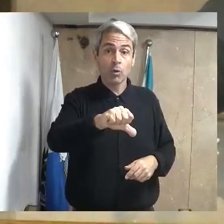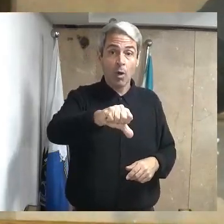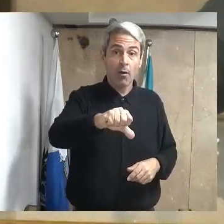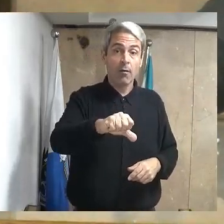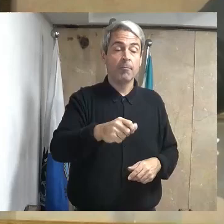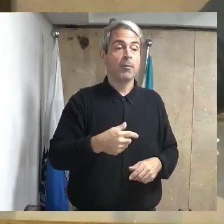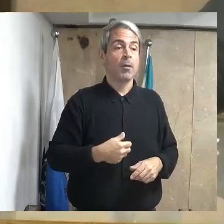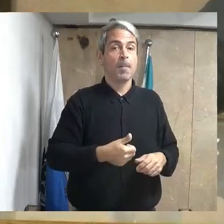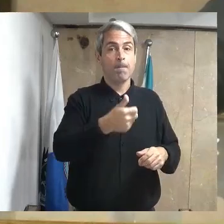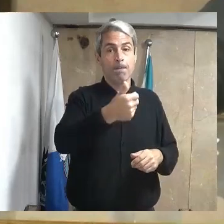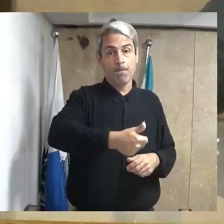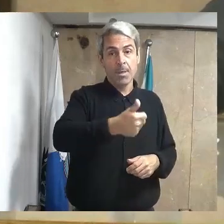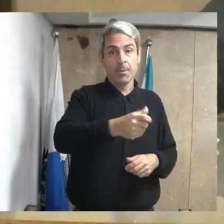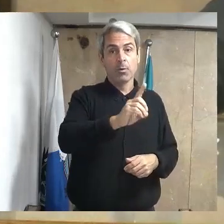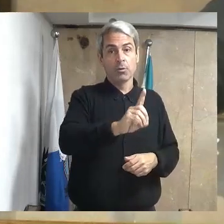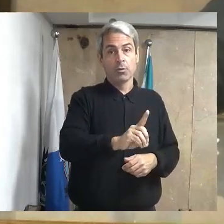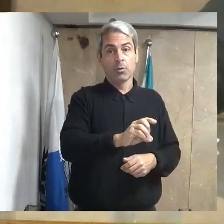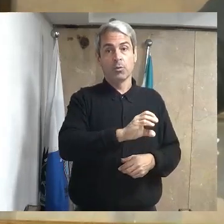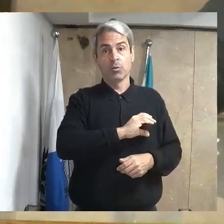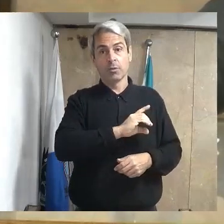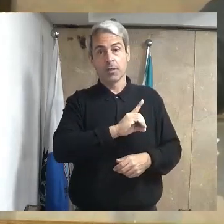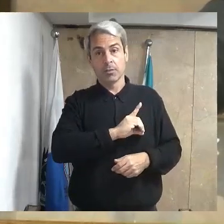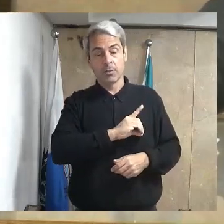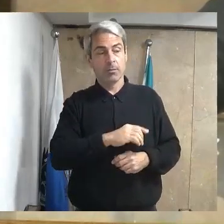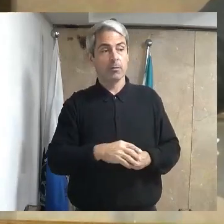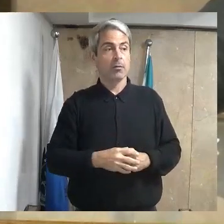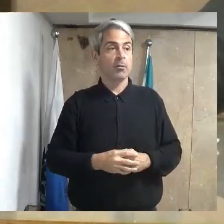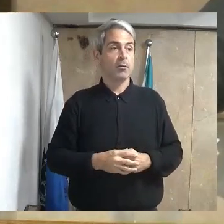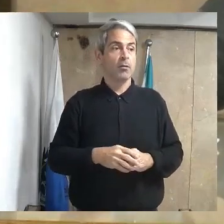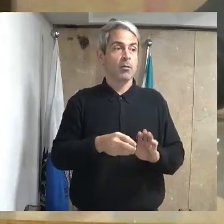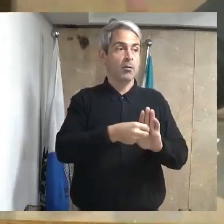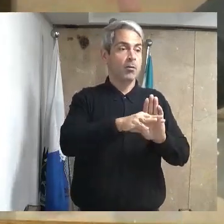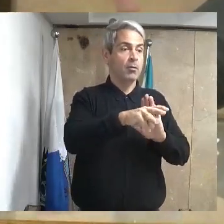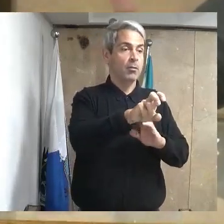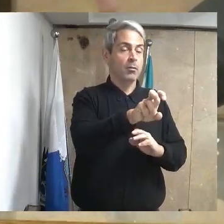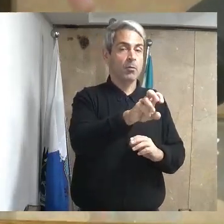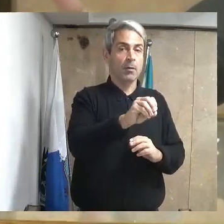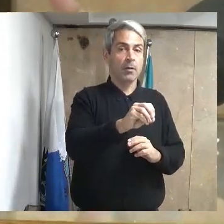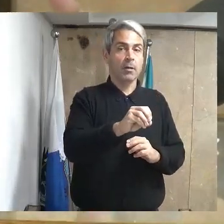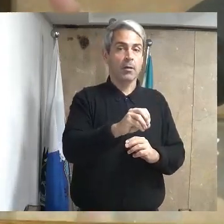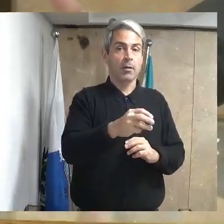Operária, primeiro distrito deste município. Indicação número